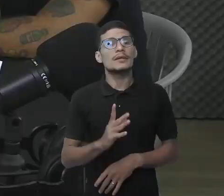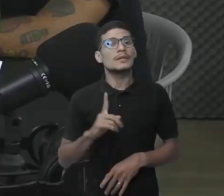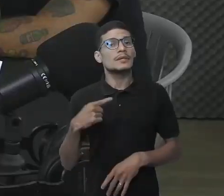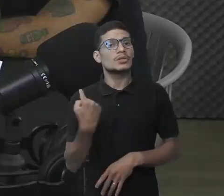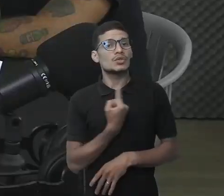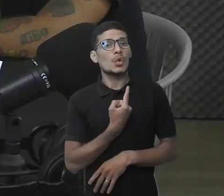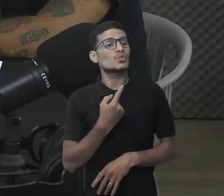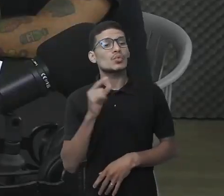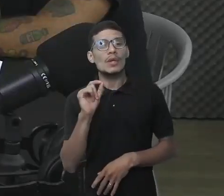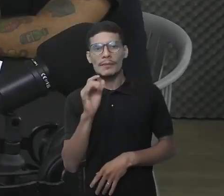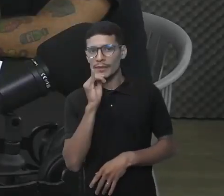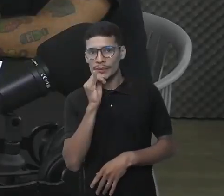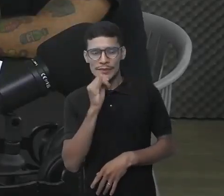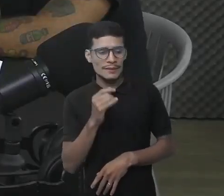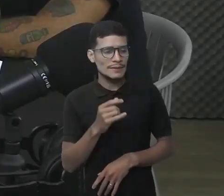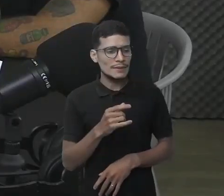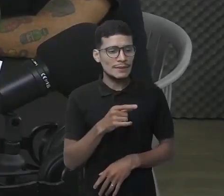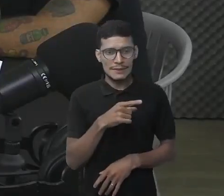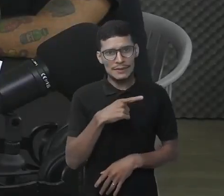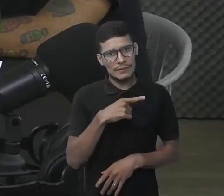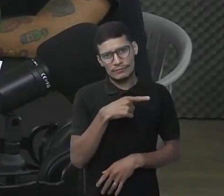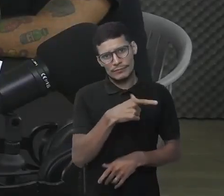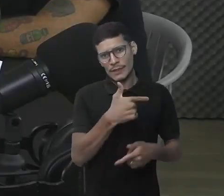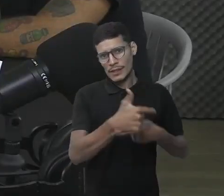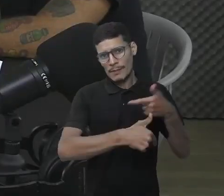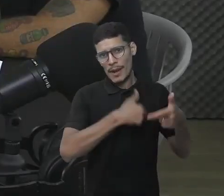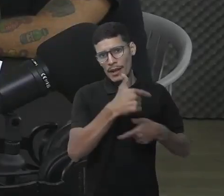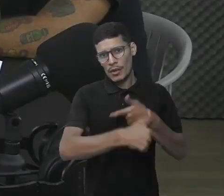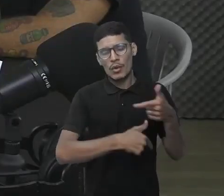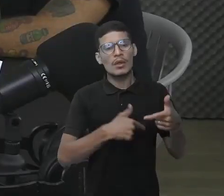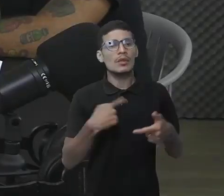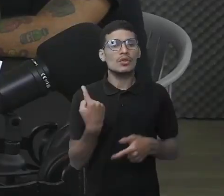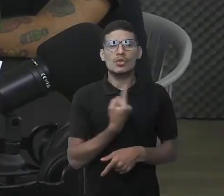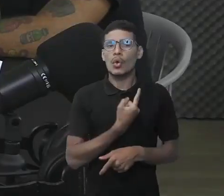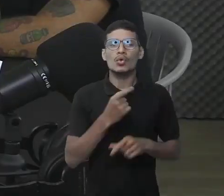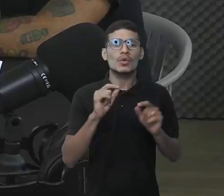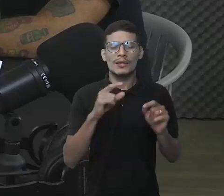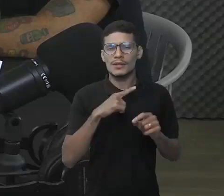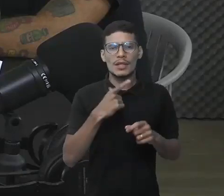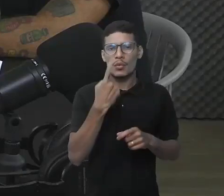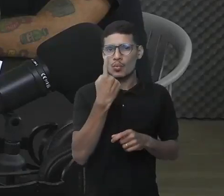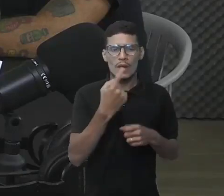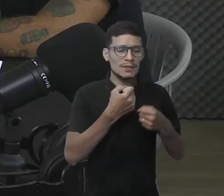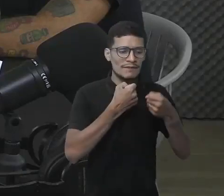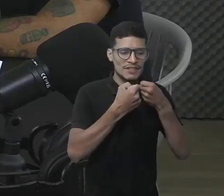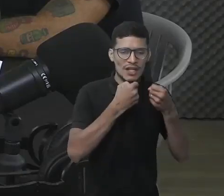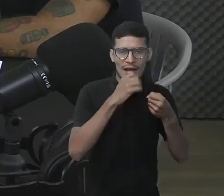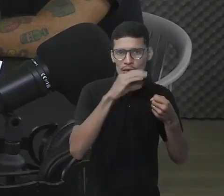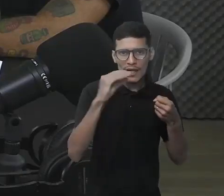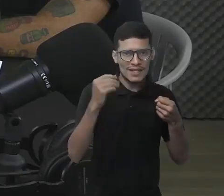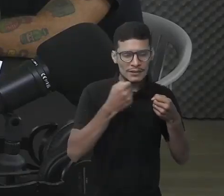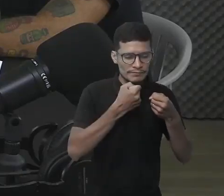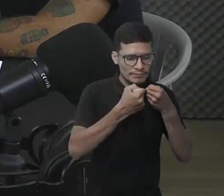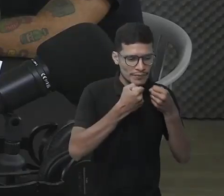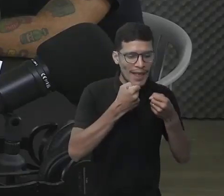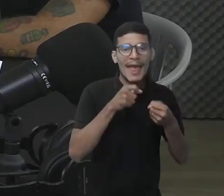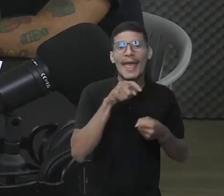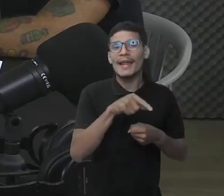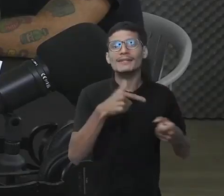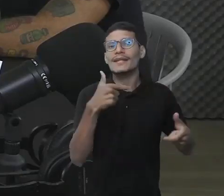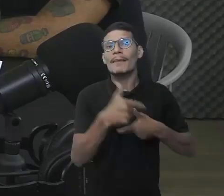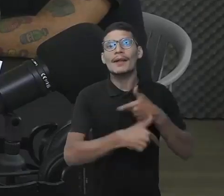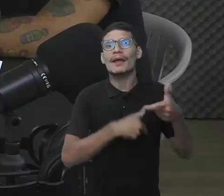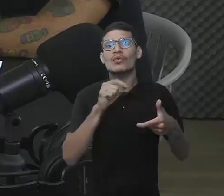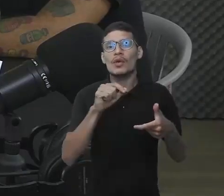está trabalhando, a depender desse trabalho, por exemplo, nós tínhamos uma entrevistada, uma adolescente, que ela trabalhava